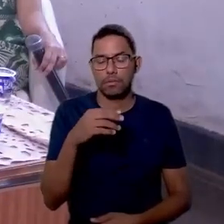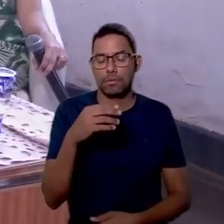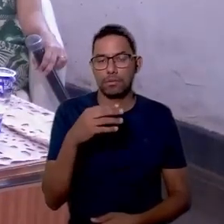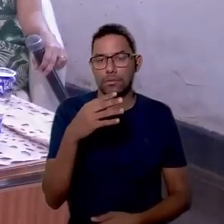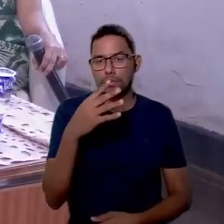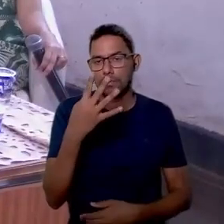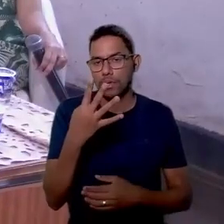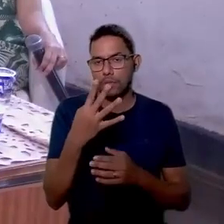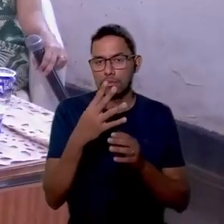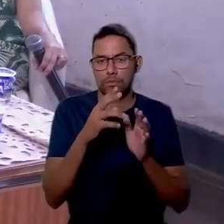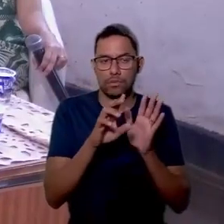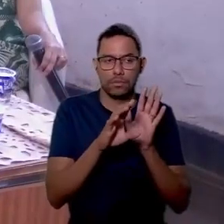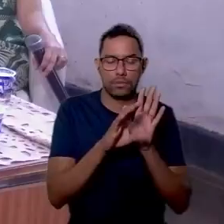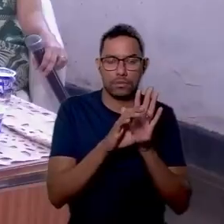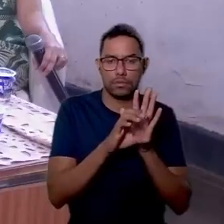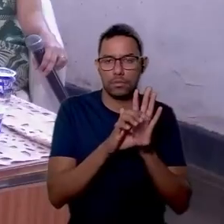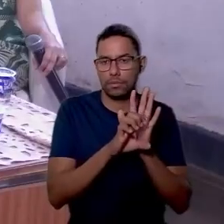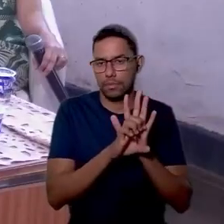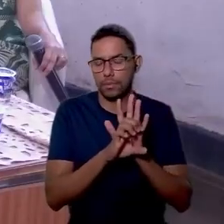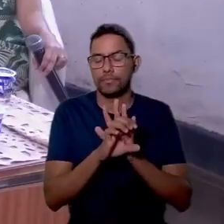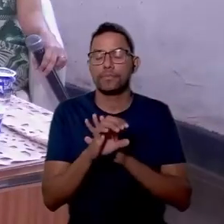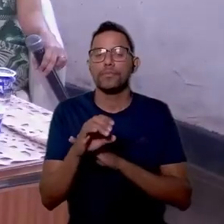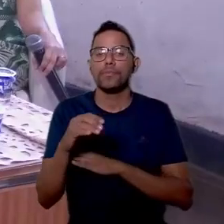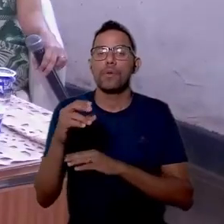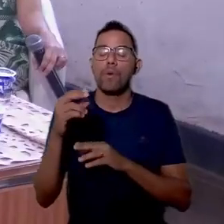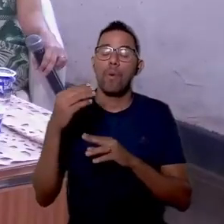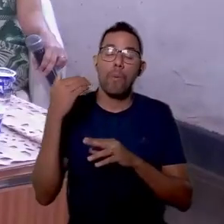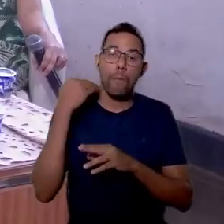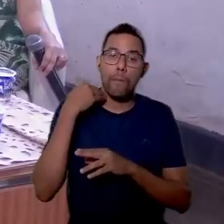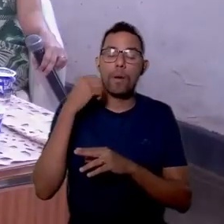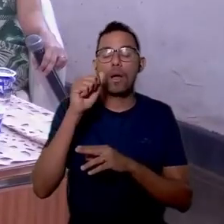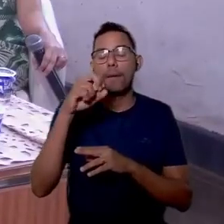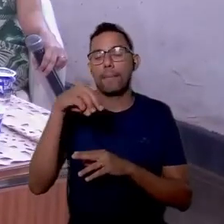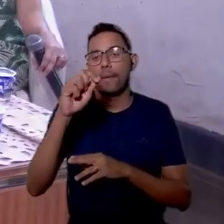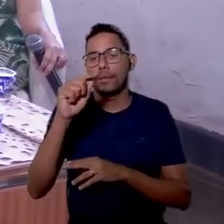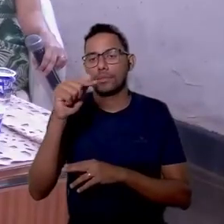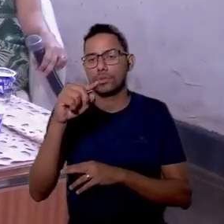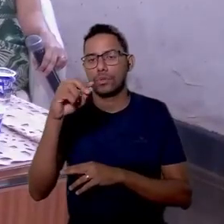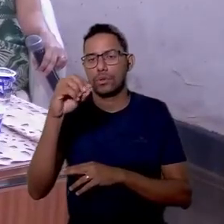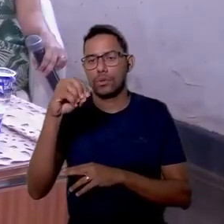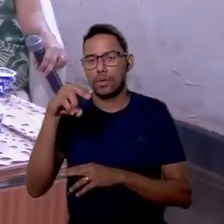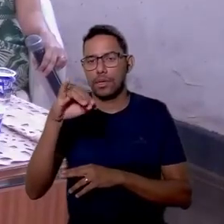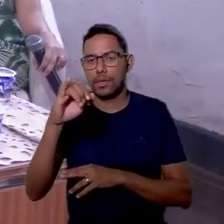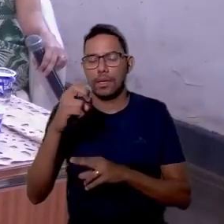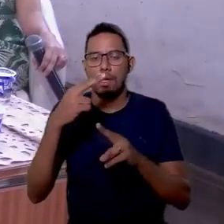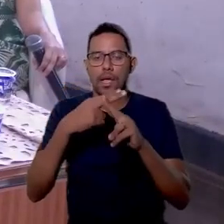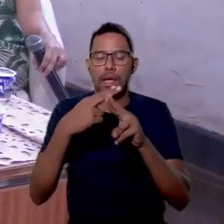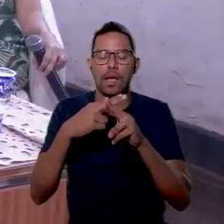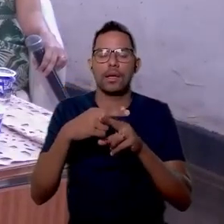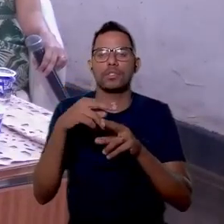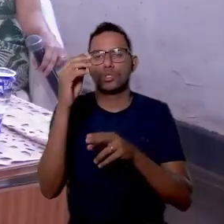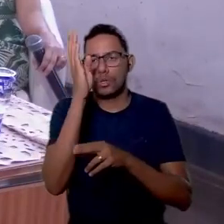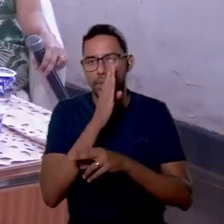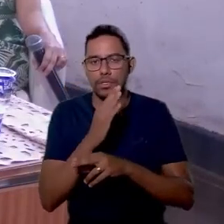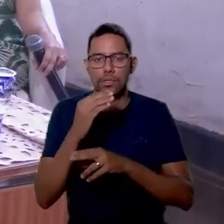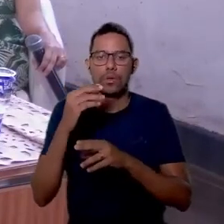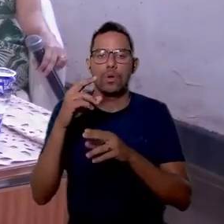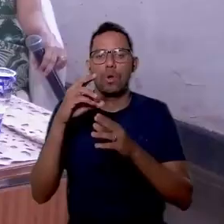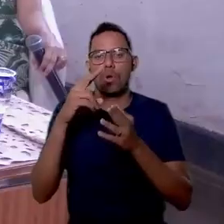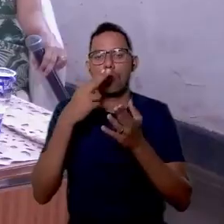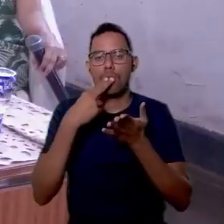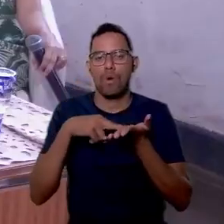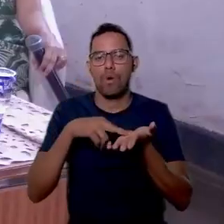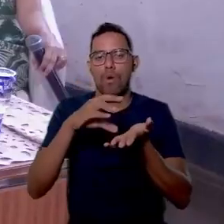estatais. O Banco da Amazônia, que atua no Norte, a Caixa Econômica, o Banco do Brasil e os Correios. Levamos para aquela